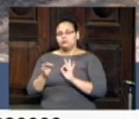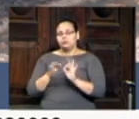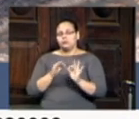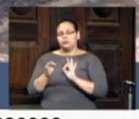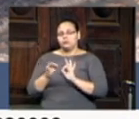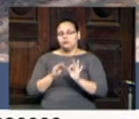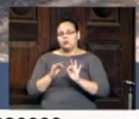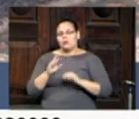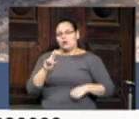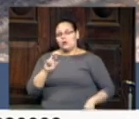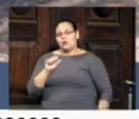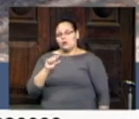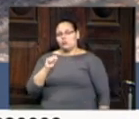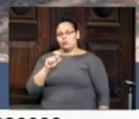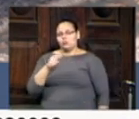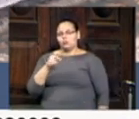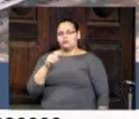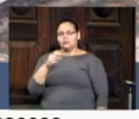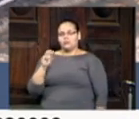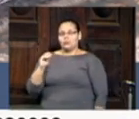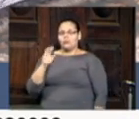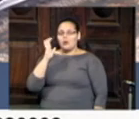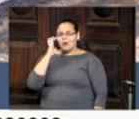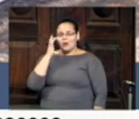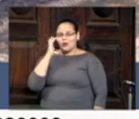resolução, porque eu acho que é